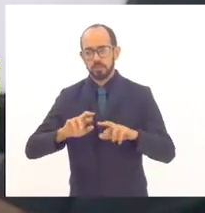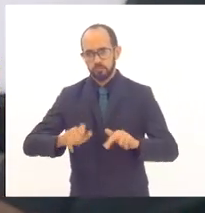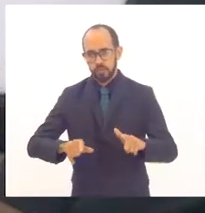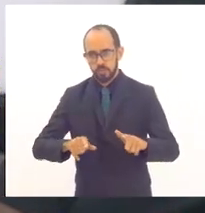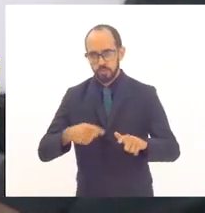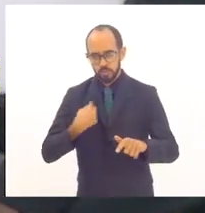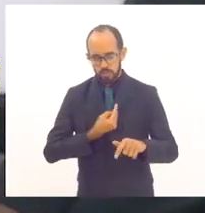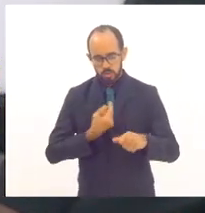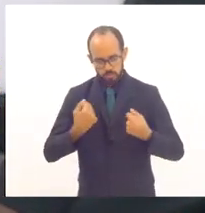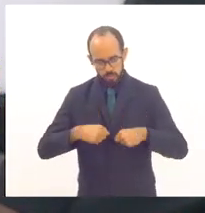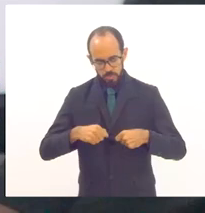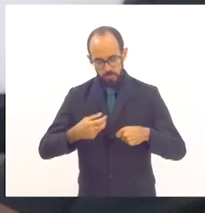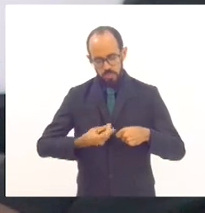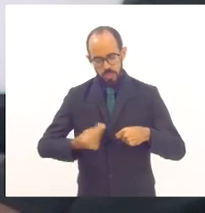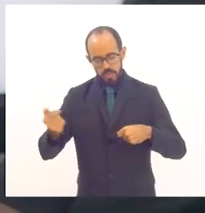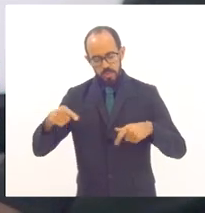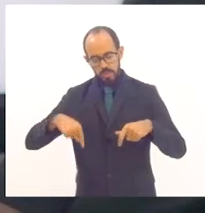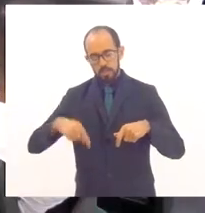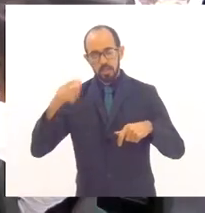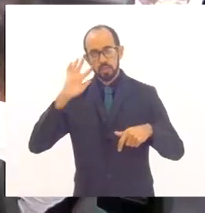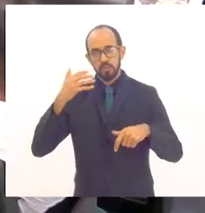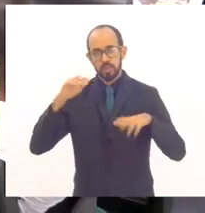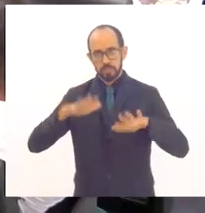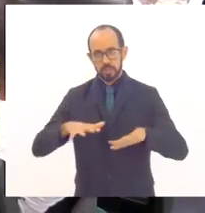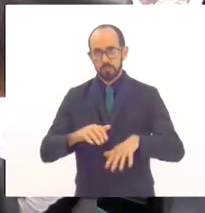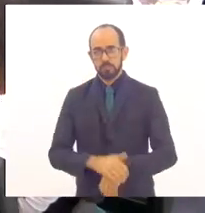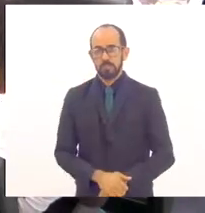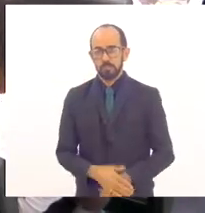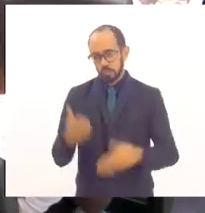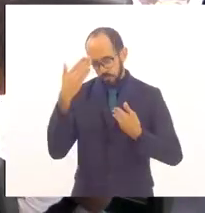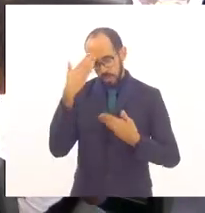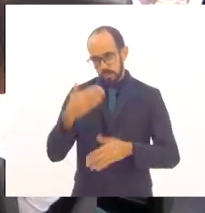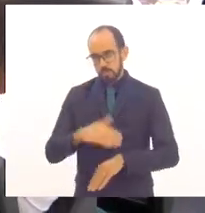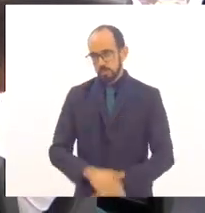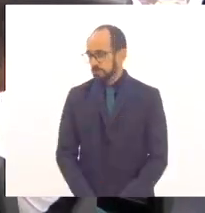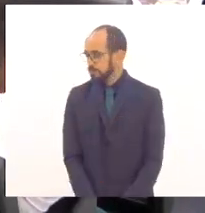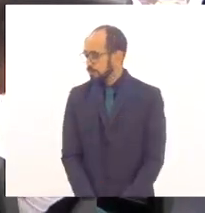agenda. Obrigada a todos. Boa tarde. Obrigado.